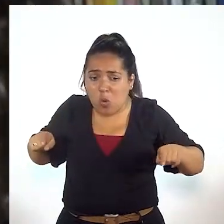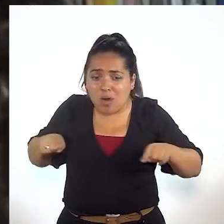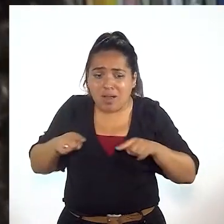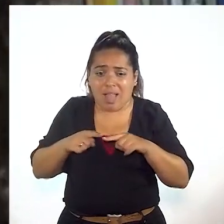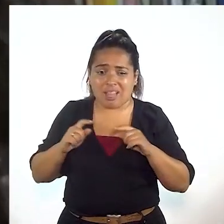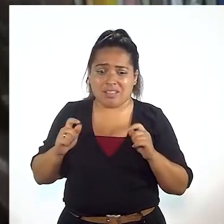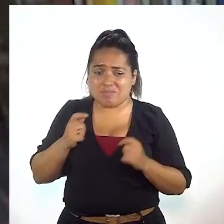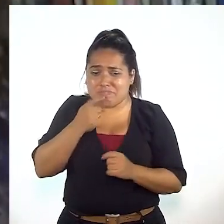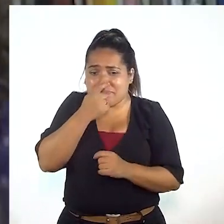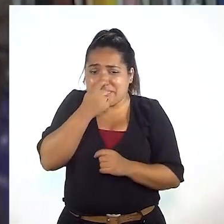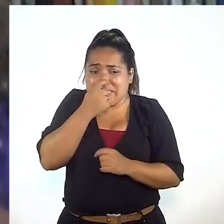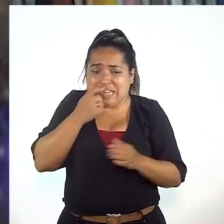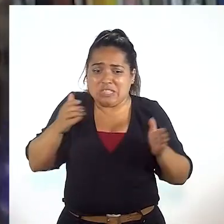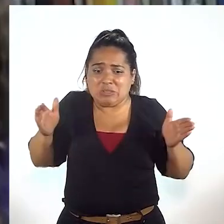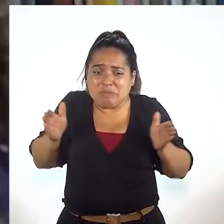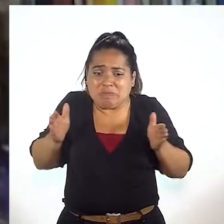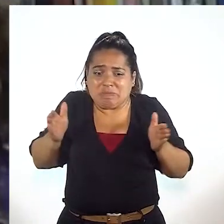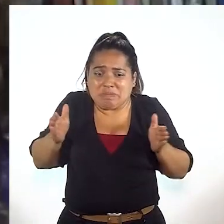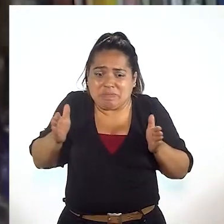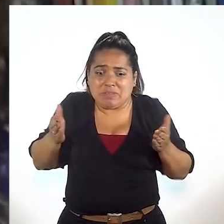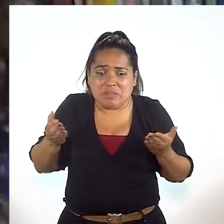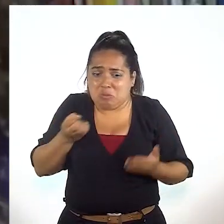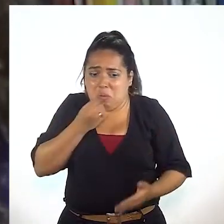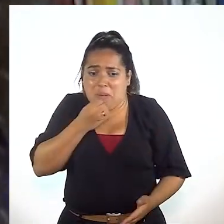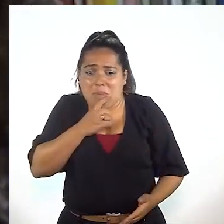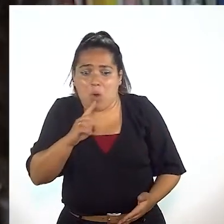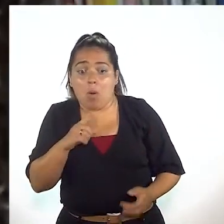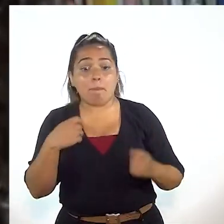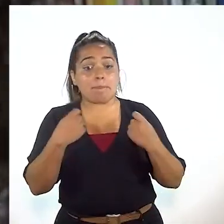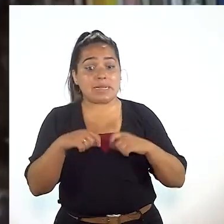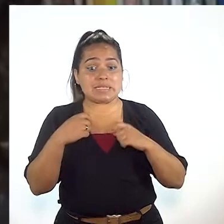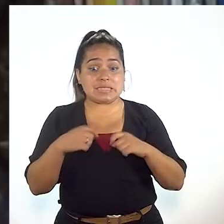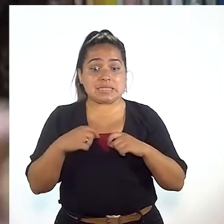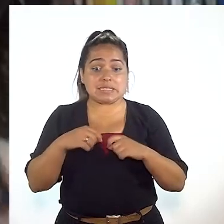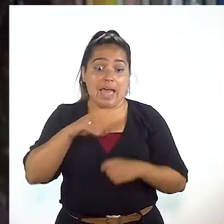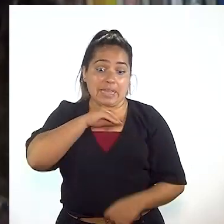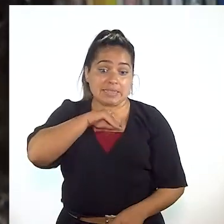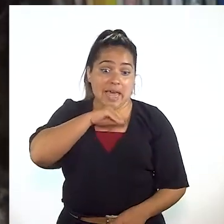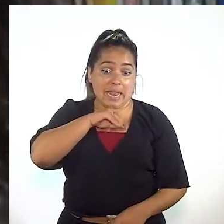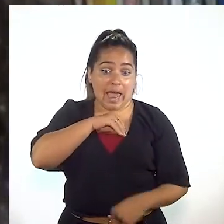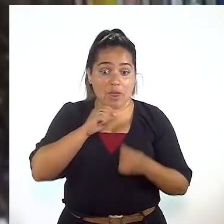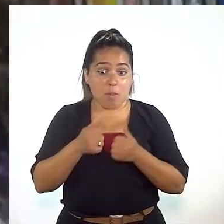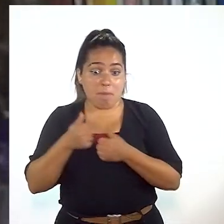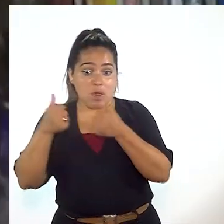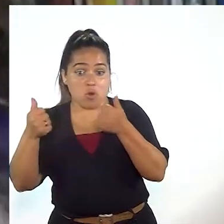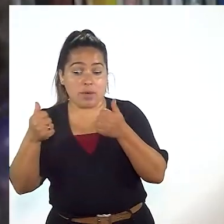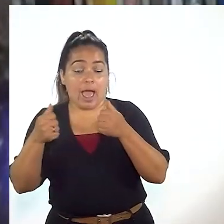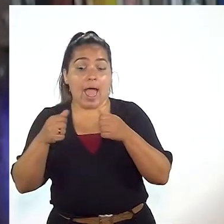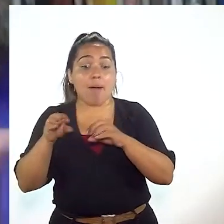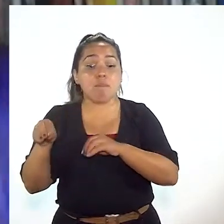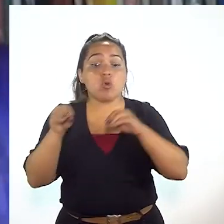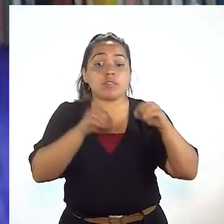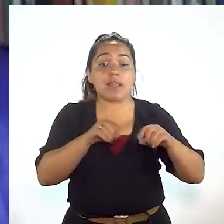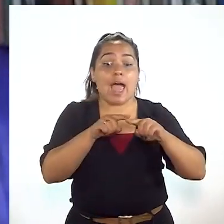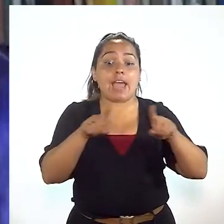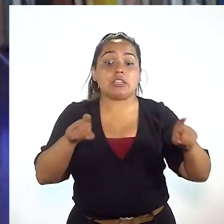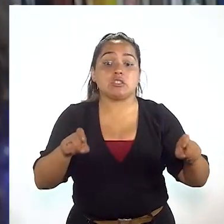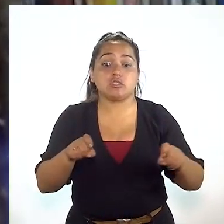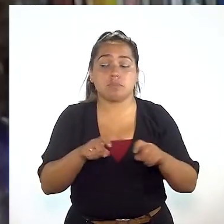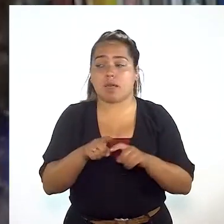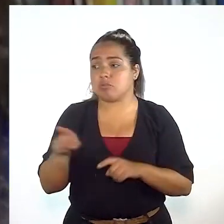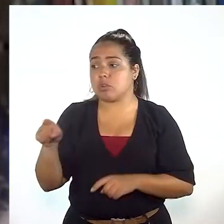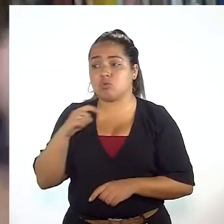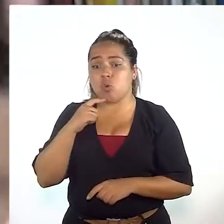vezes, dando aula em casa e está com espaço reduzido já, para poder melhorar um pouco a renda dele, teria que ter um espaço